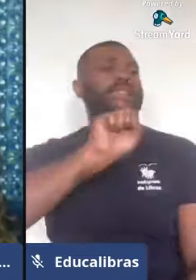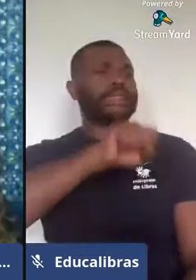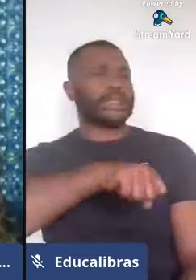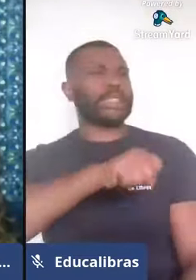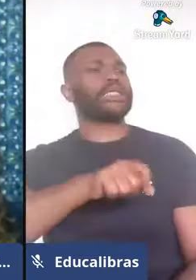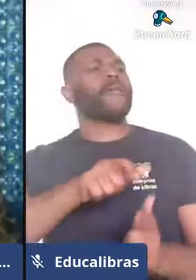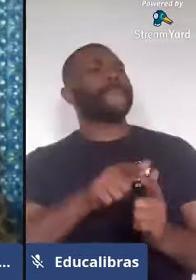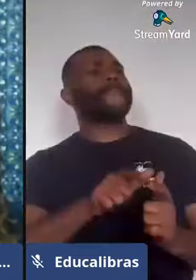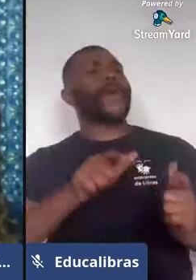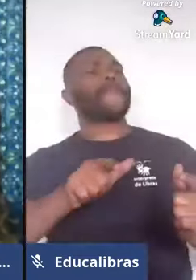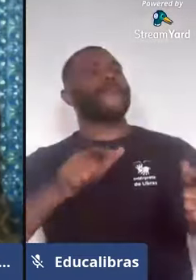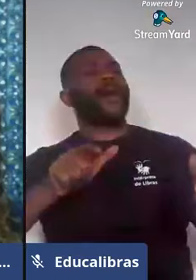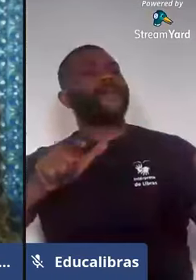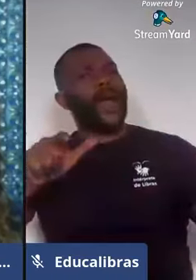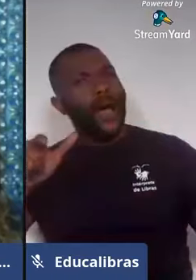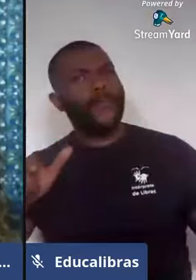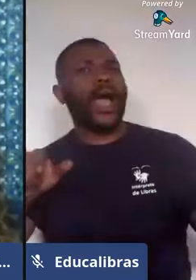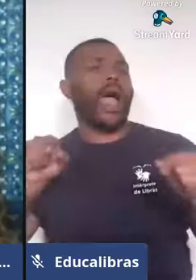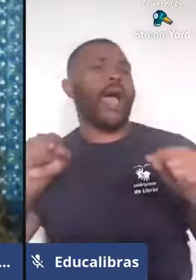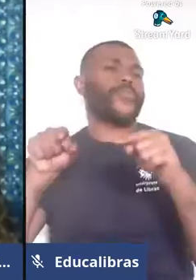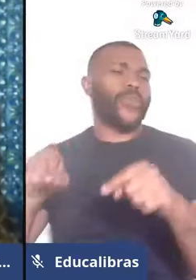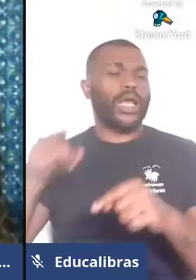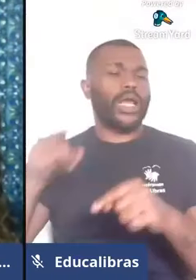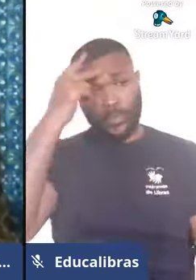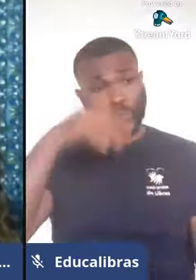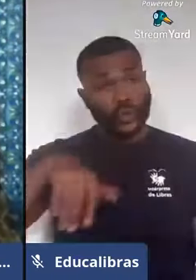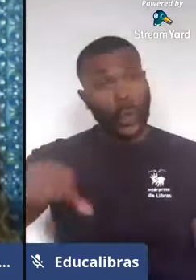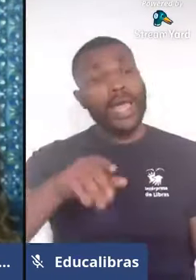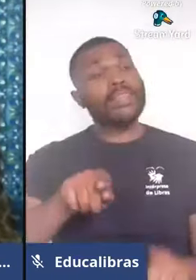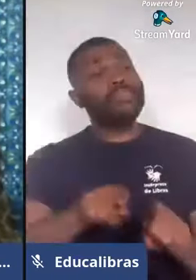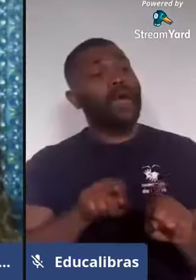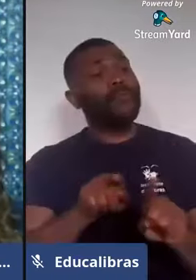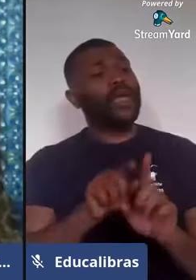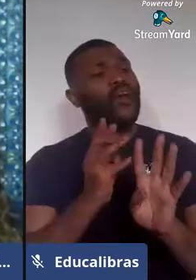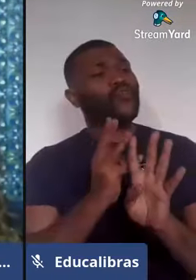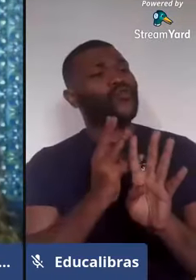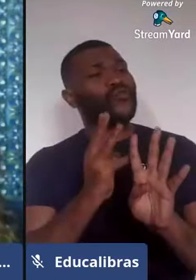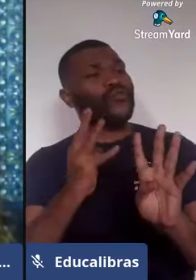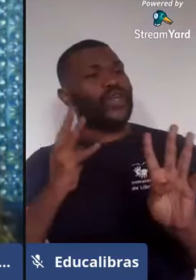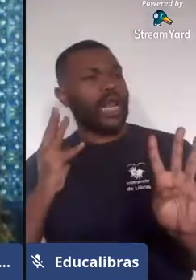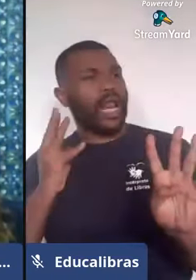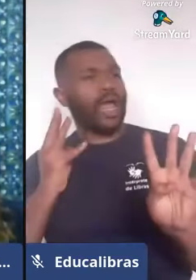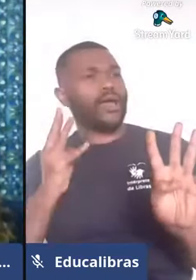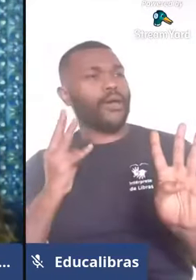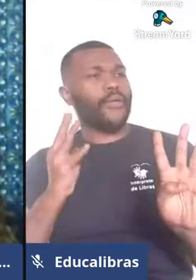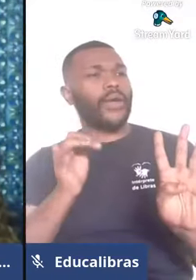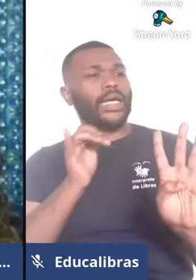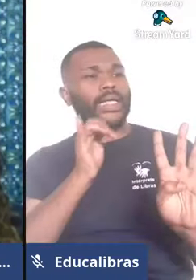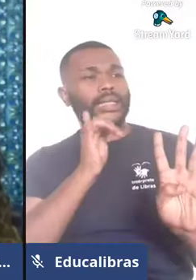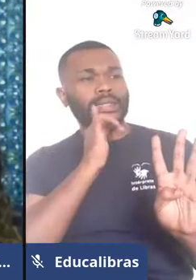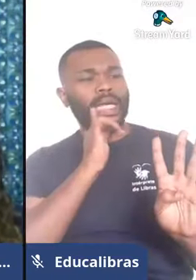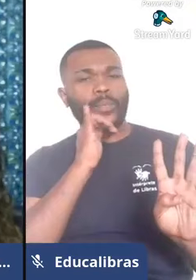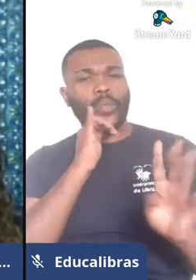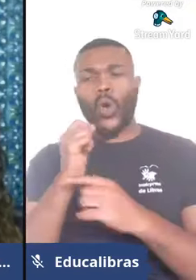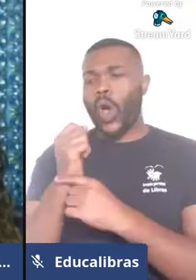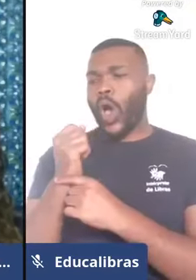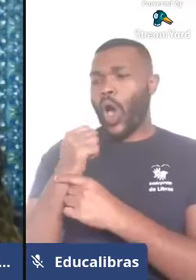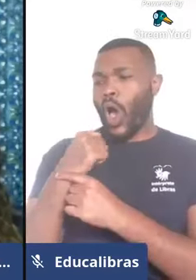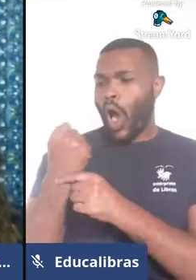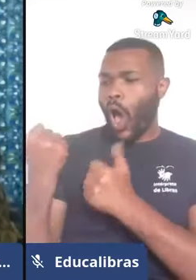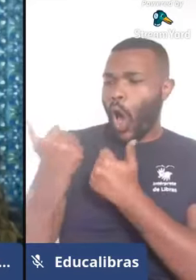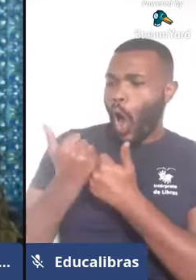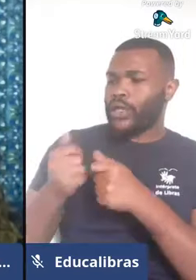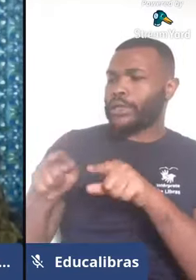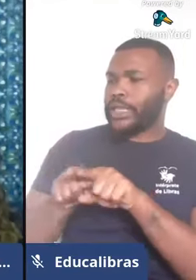alcance, né, para chegar Né? nas pessoas. A coisa da fila também, acho que unificar a fila de dispensação de órtese e prótese foi uma grande conquista,